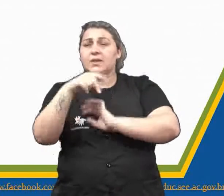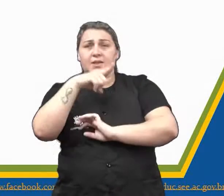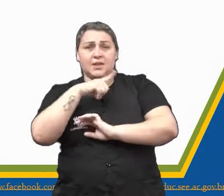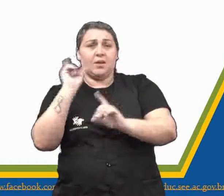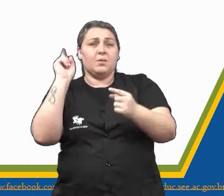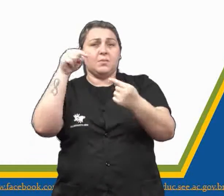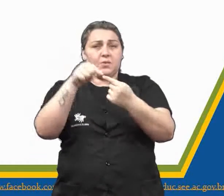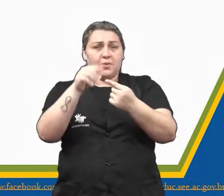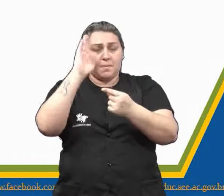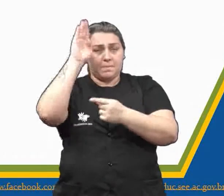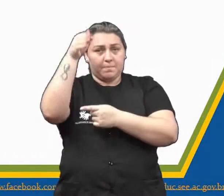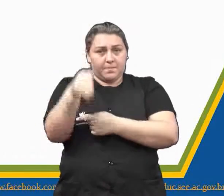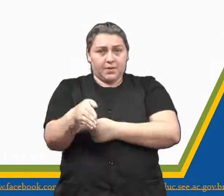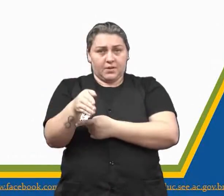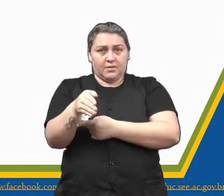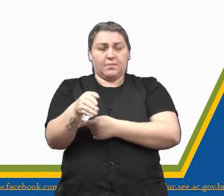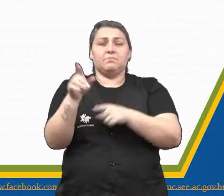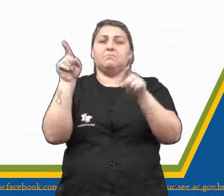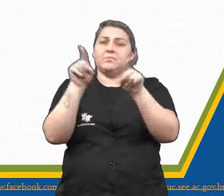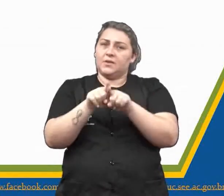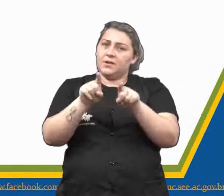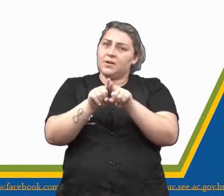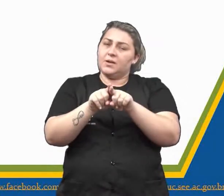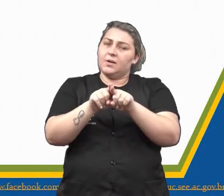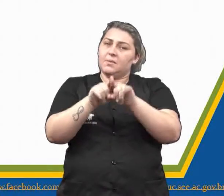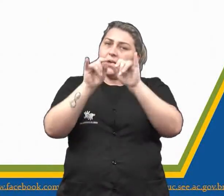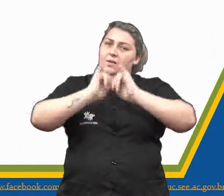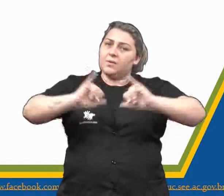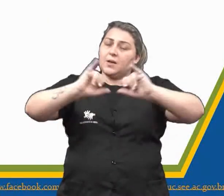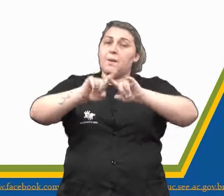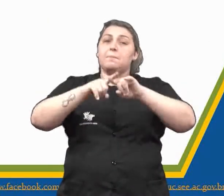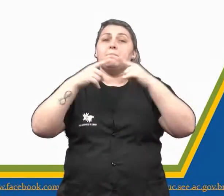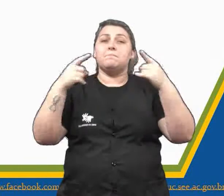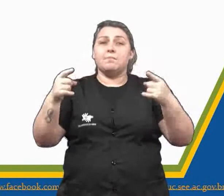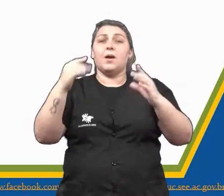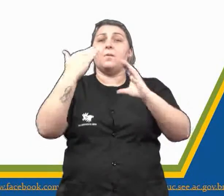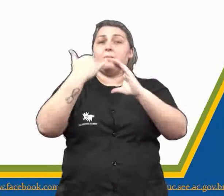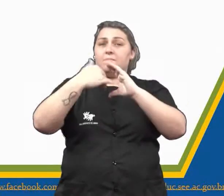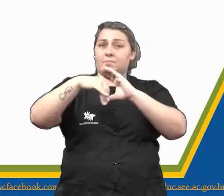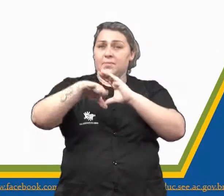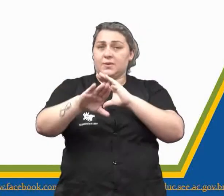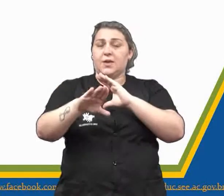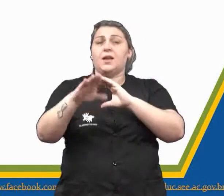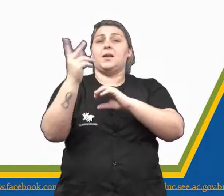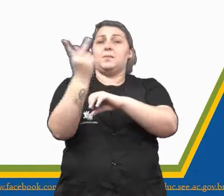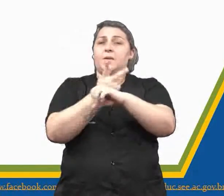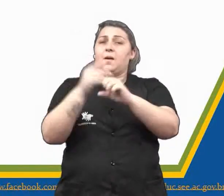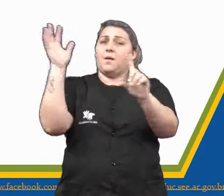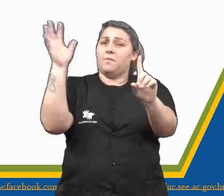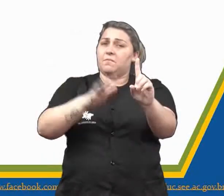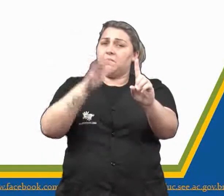como objetivo principal também divulgar, mas ela vai divulgar uma mensagem que busca